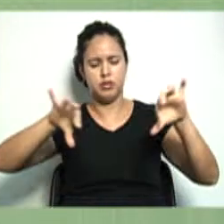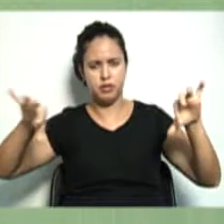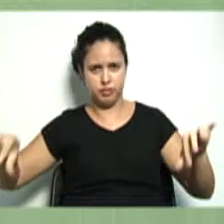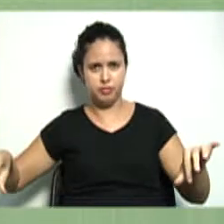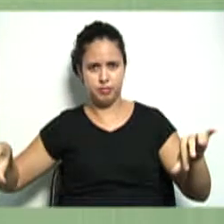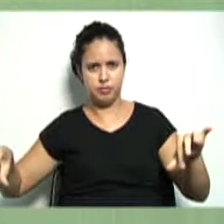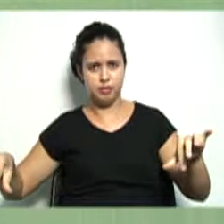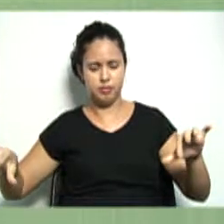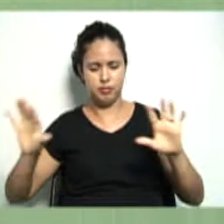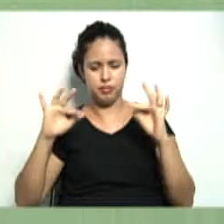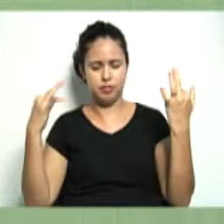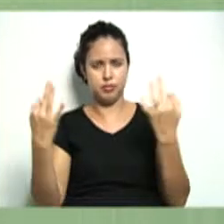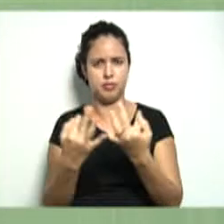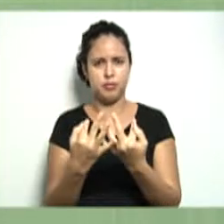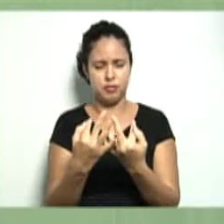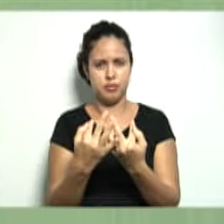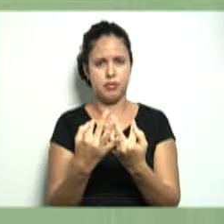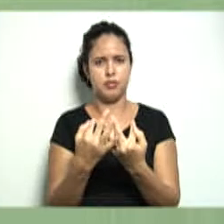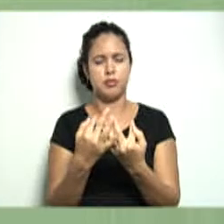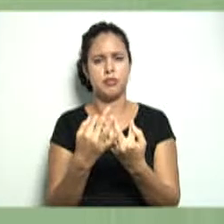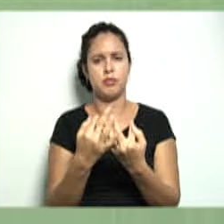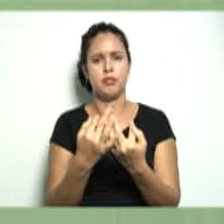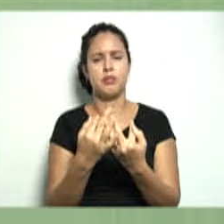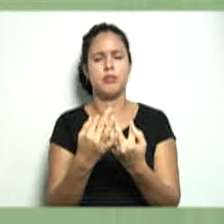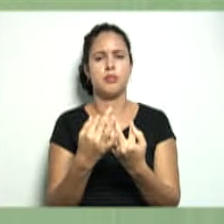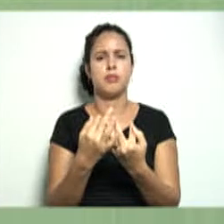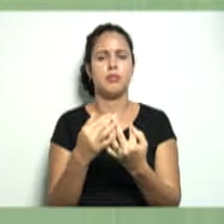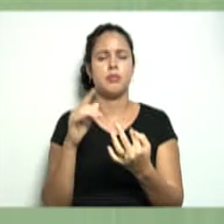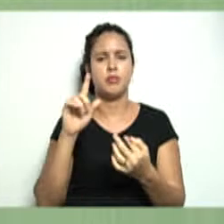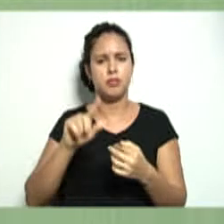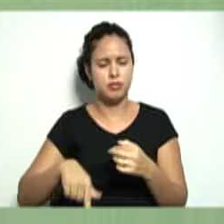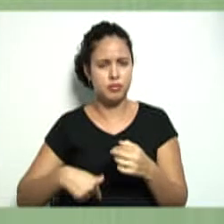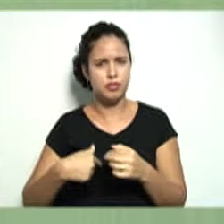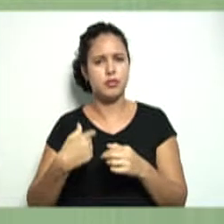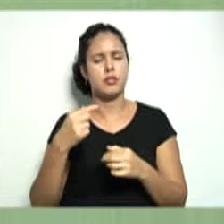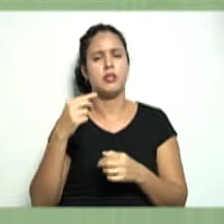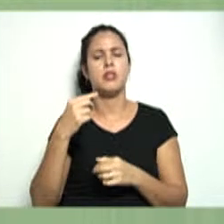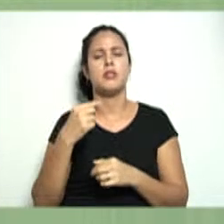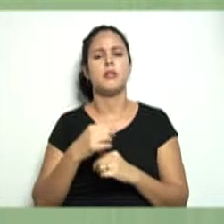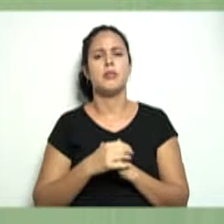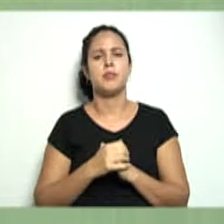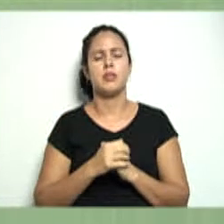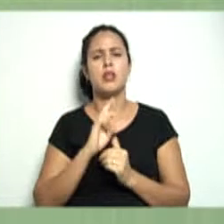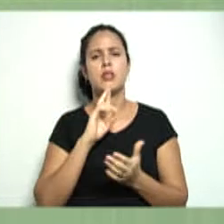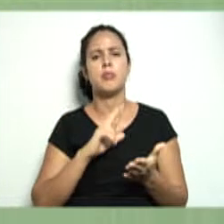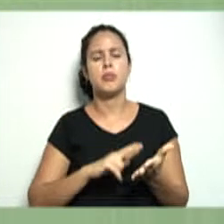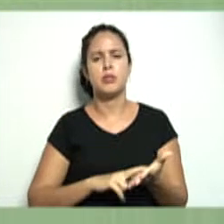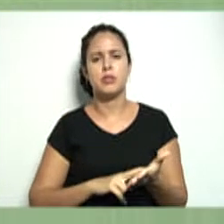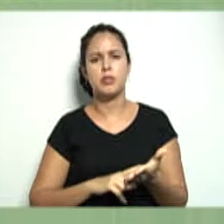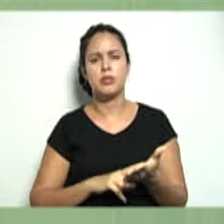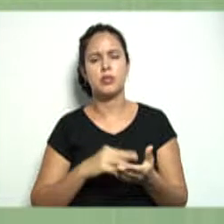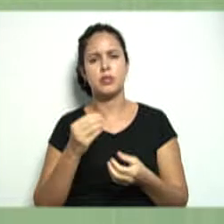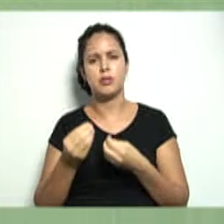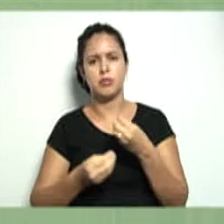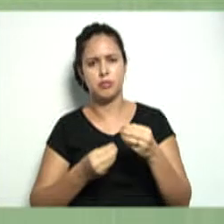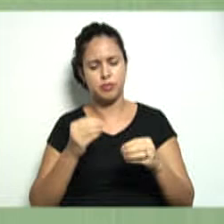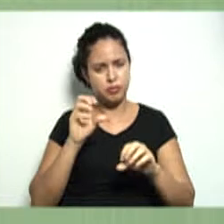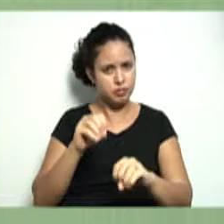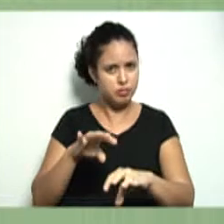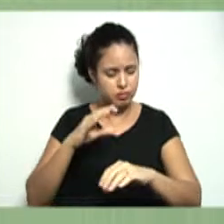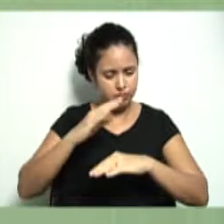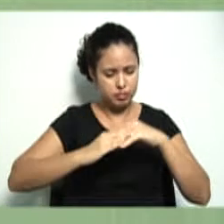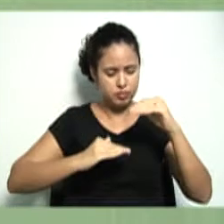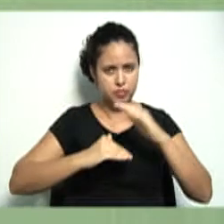seus membros. Essa aqui, professor, claramente, a educação profissionalizante